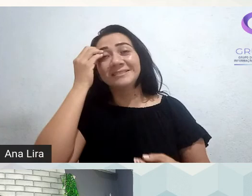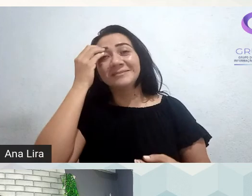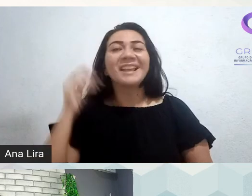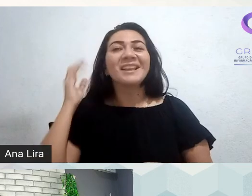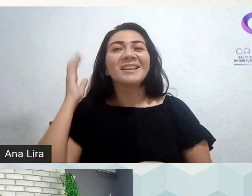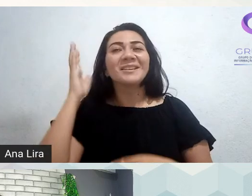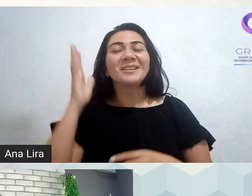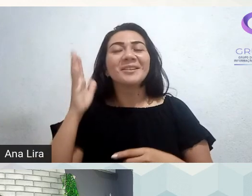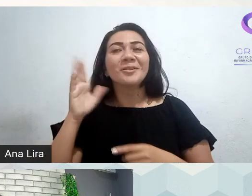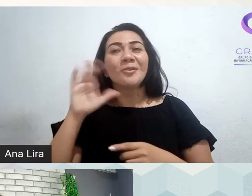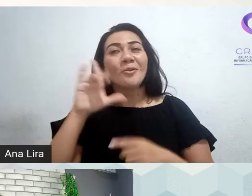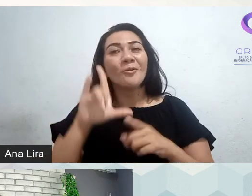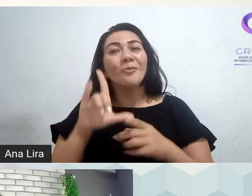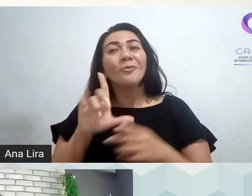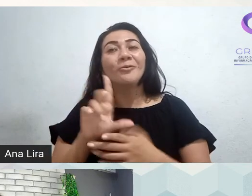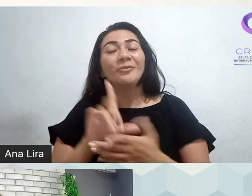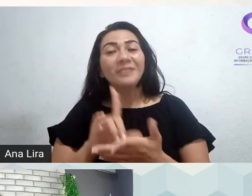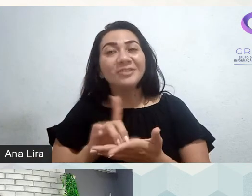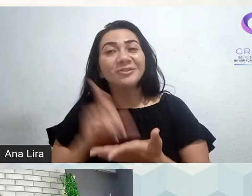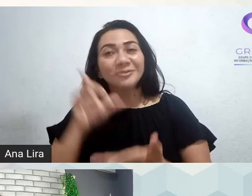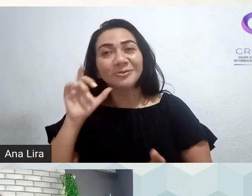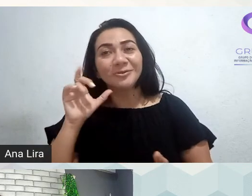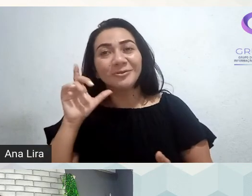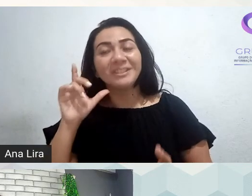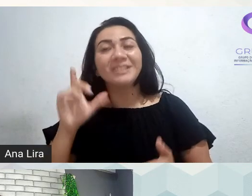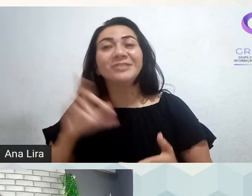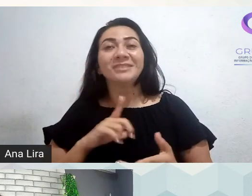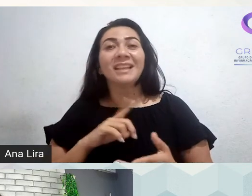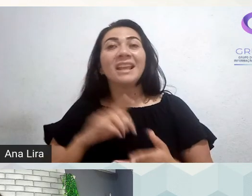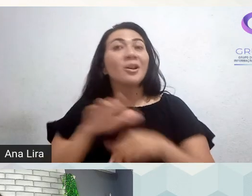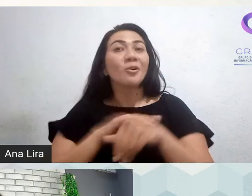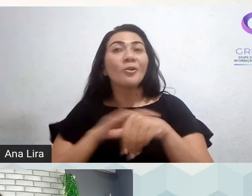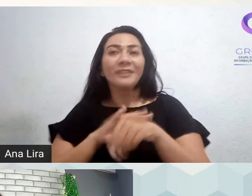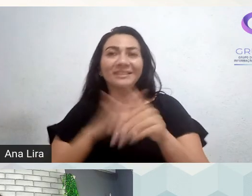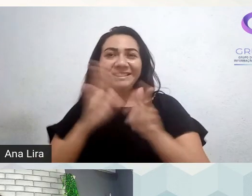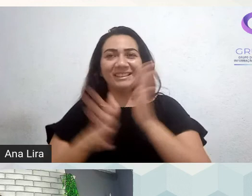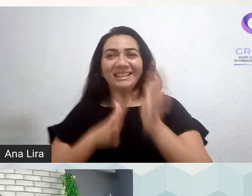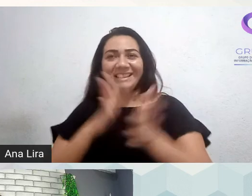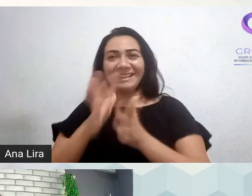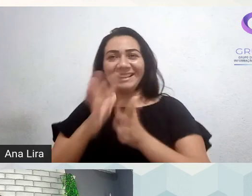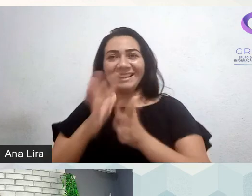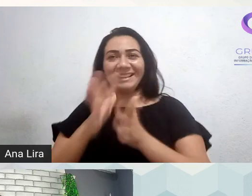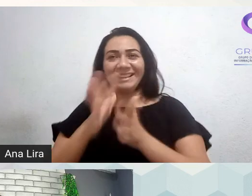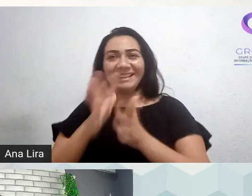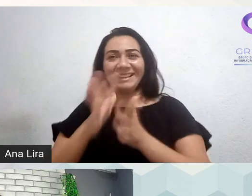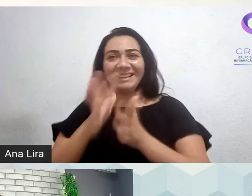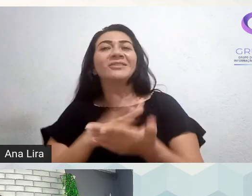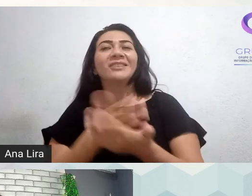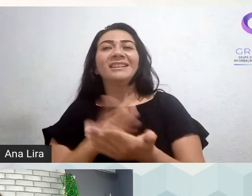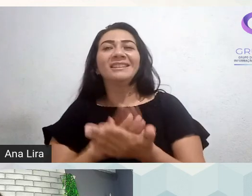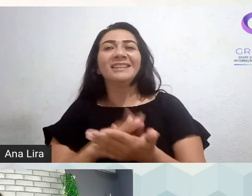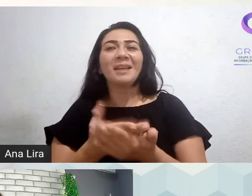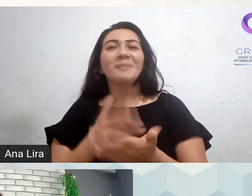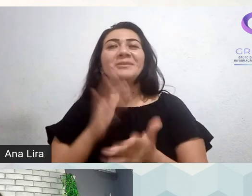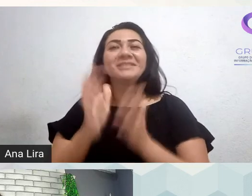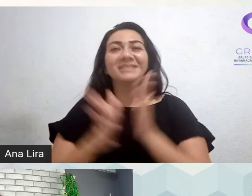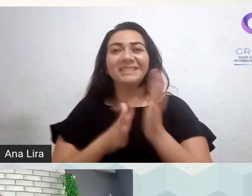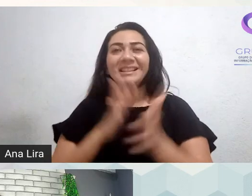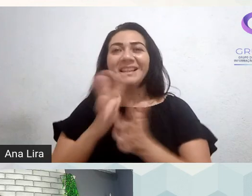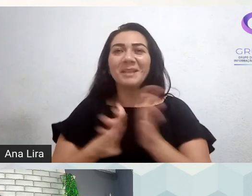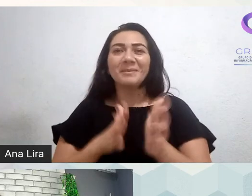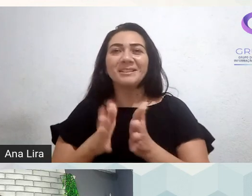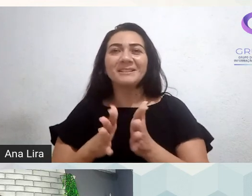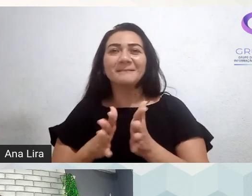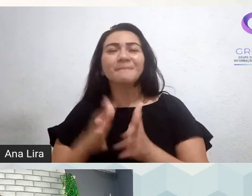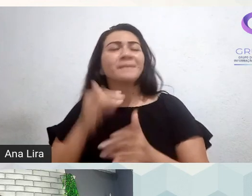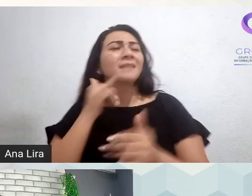ela, fazendo um depoimento em Libras, conversando com a nossa intérprete de Libras que a gente contratou. Inclusive, todos os projetos que nós escrevemos,